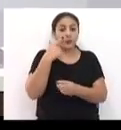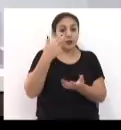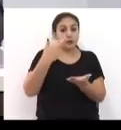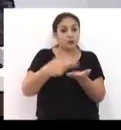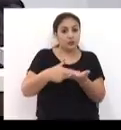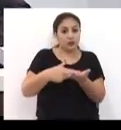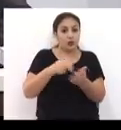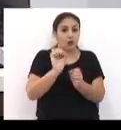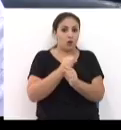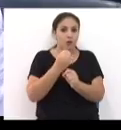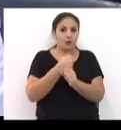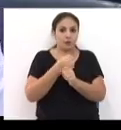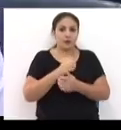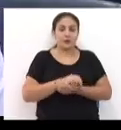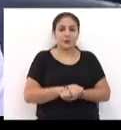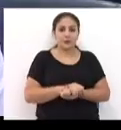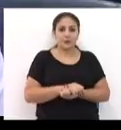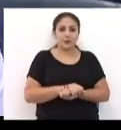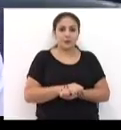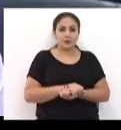a regularização das obras.